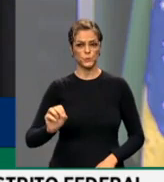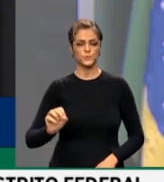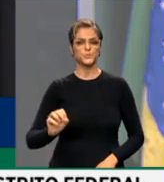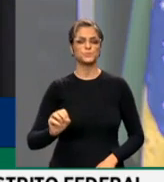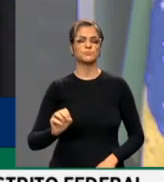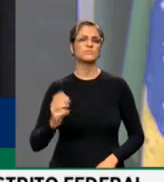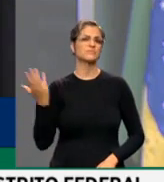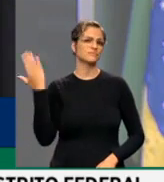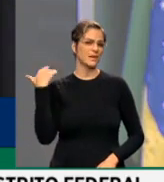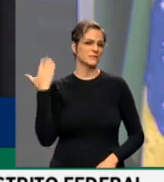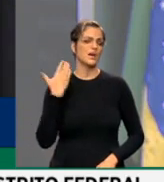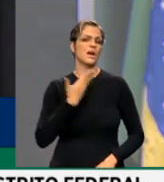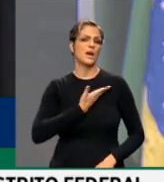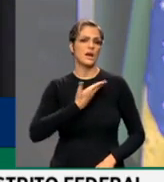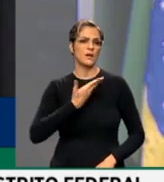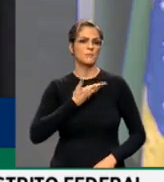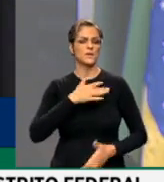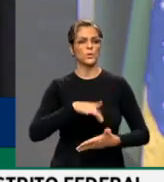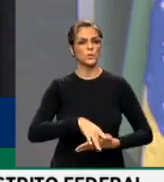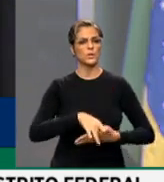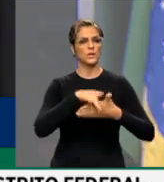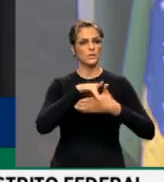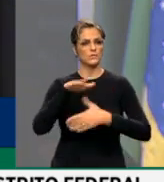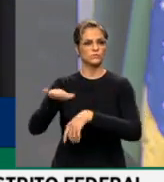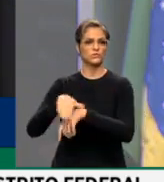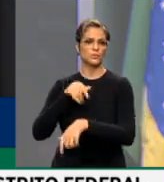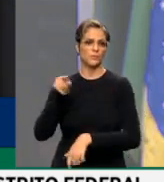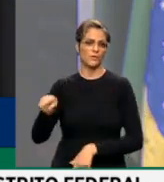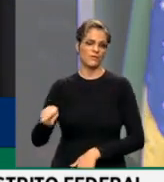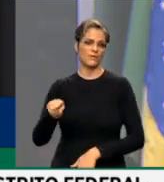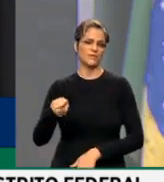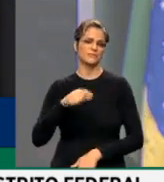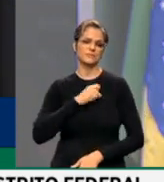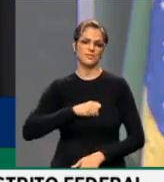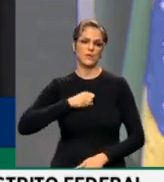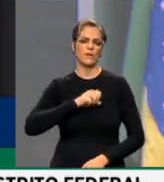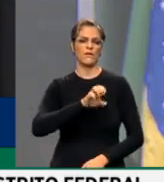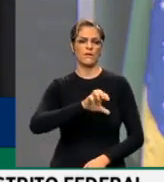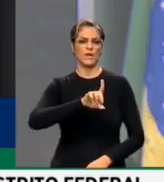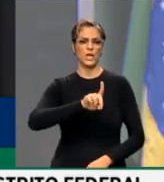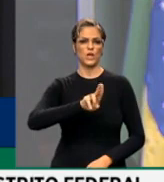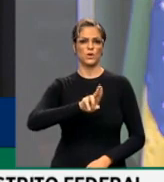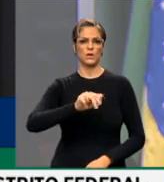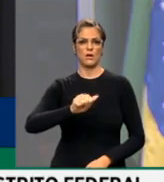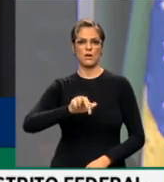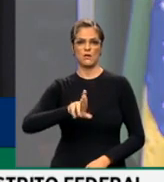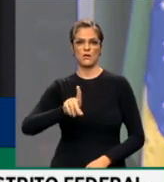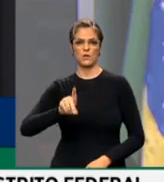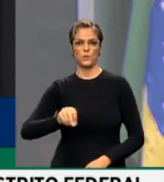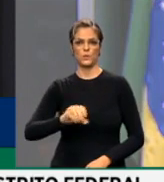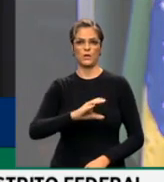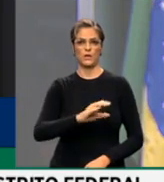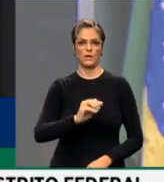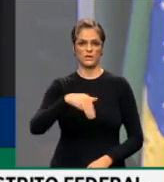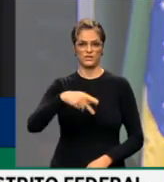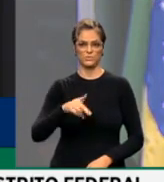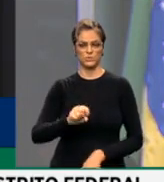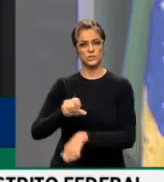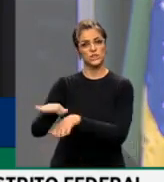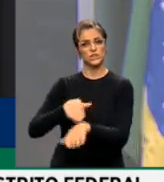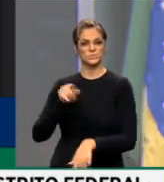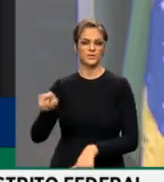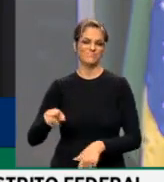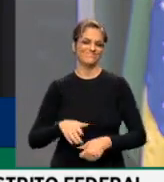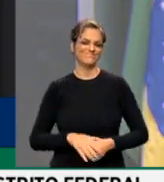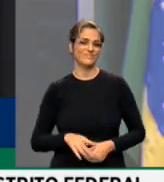saudoso amigo e eterno líder Eduardo Campos, dentre muitos candidatos. Geraldo, quando entrou na